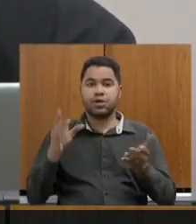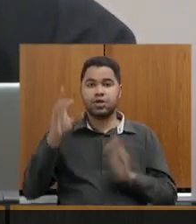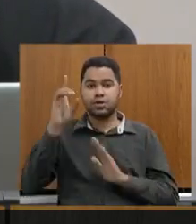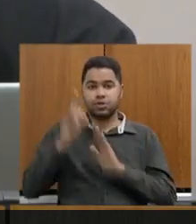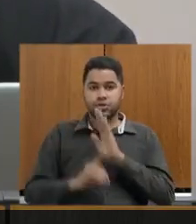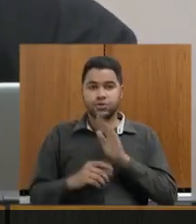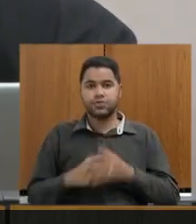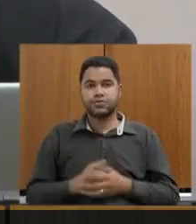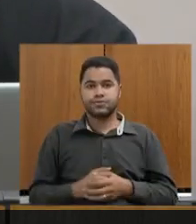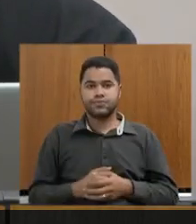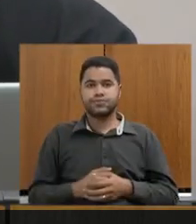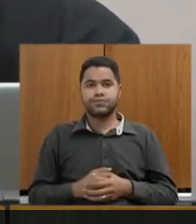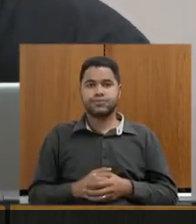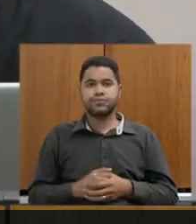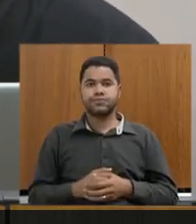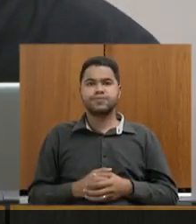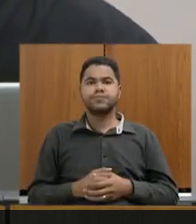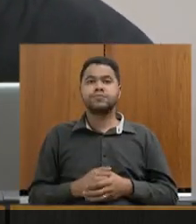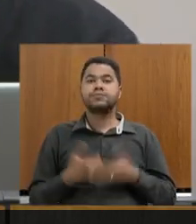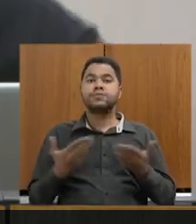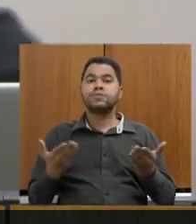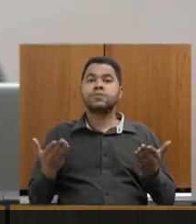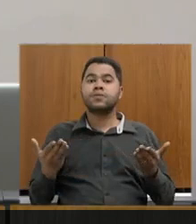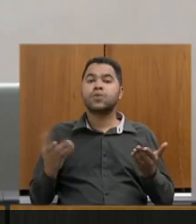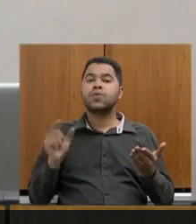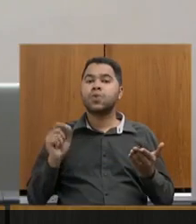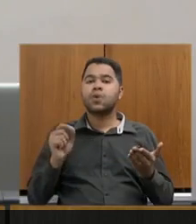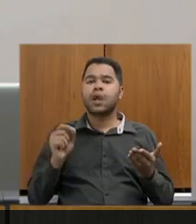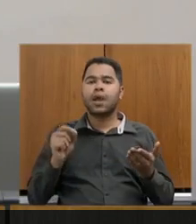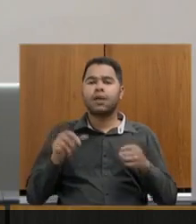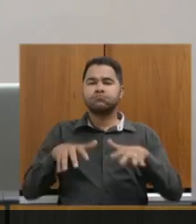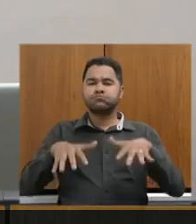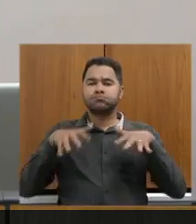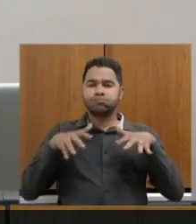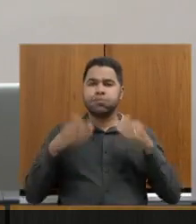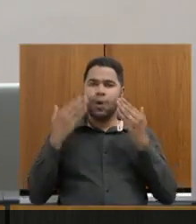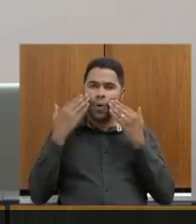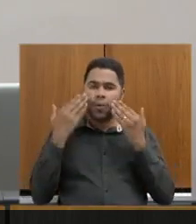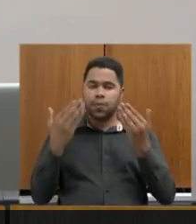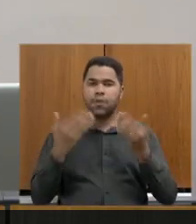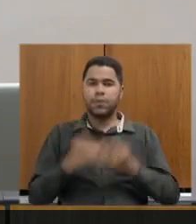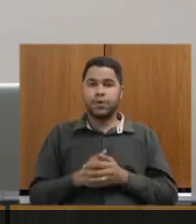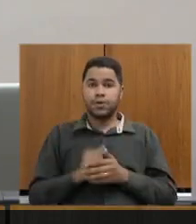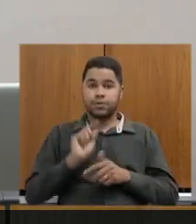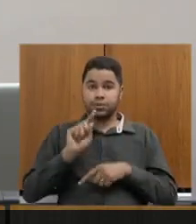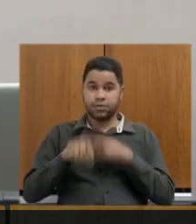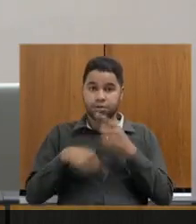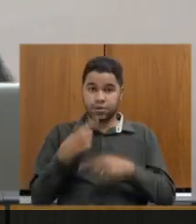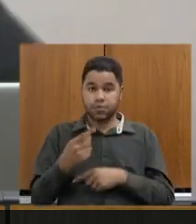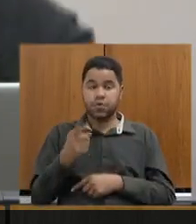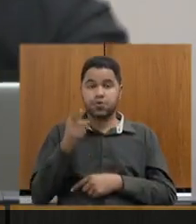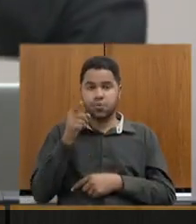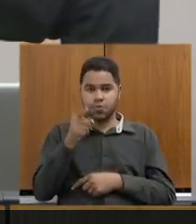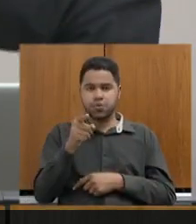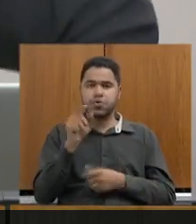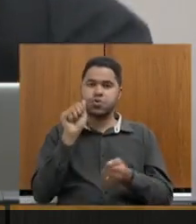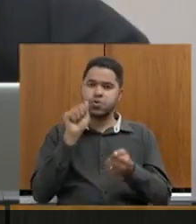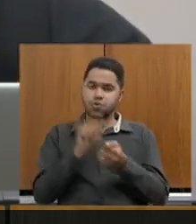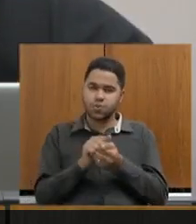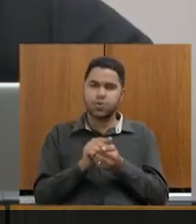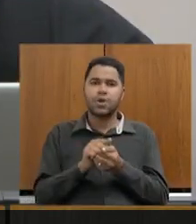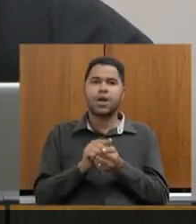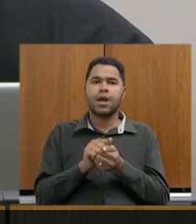direito é nós tivemos aquela audiência pública depois o seu esteve aqui com a